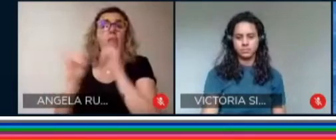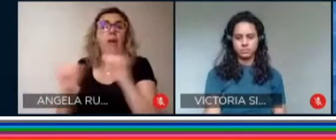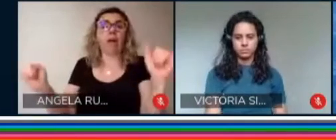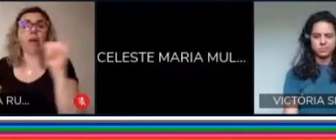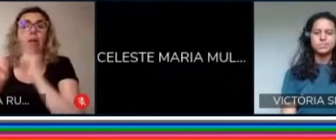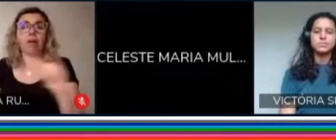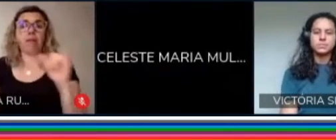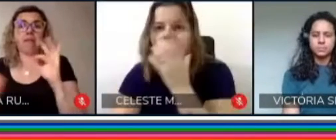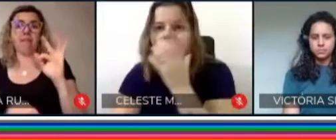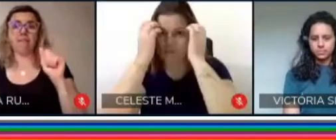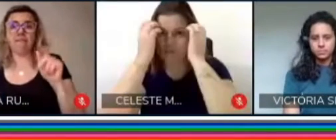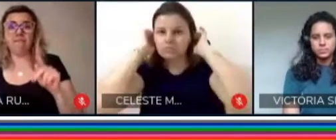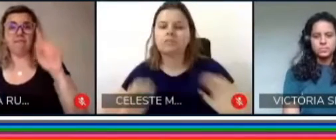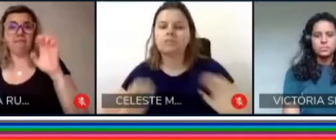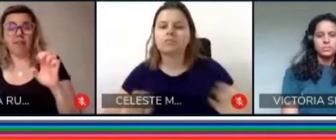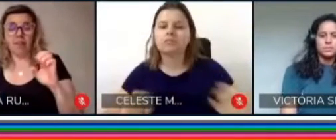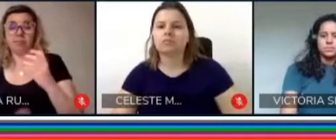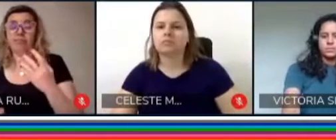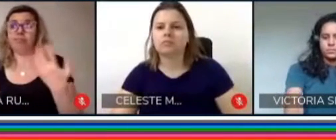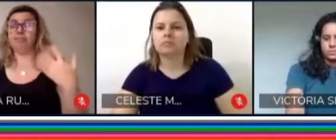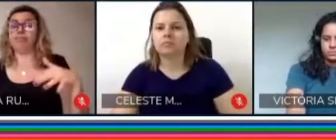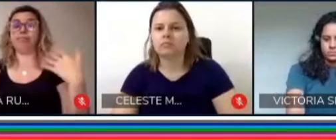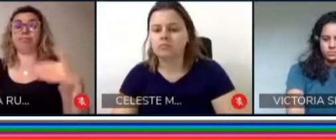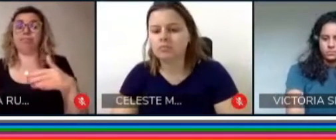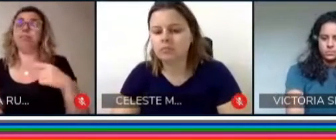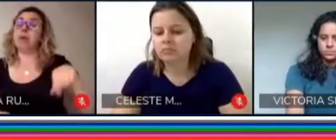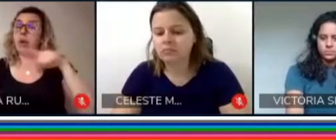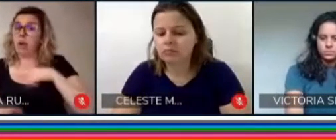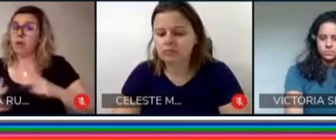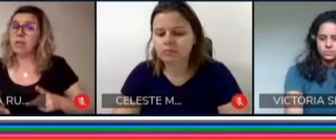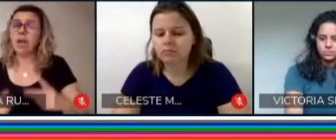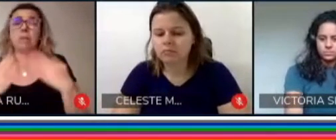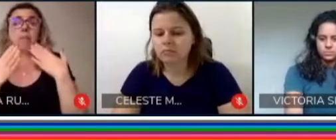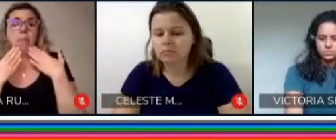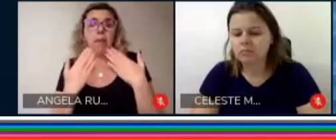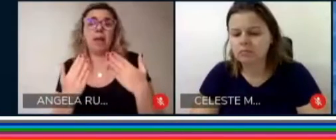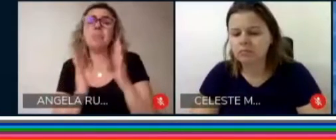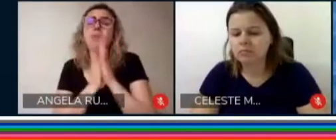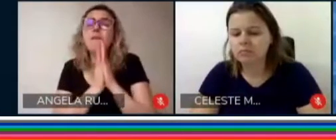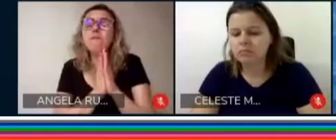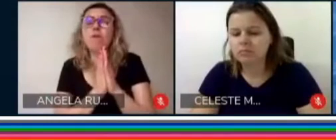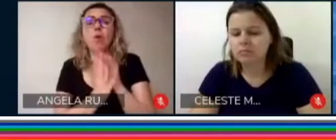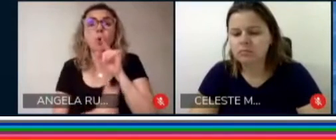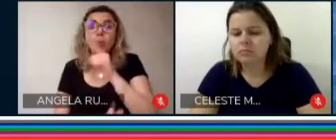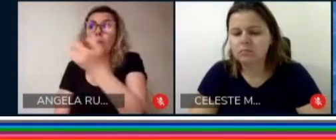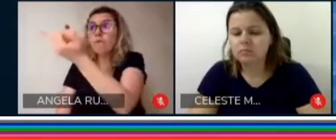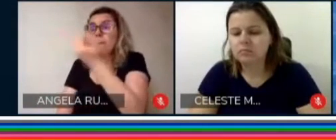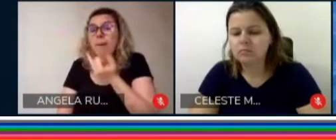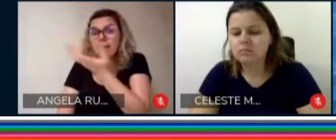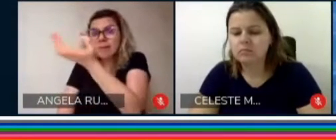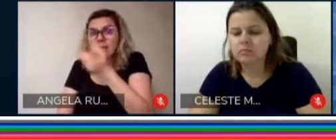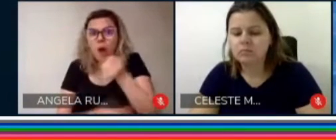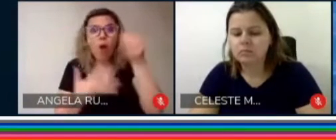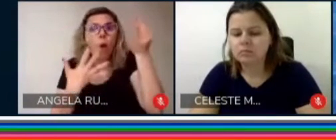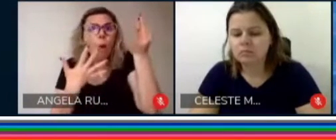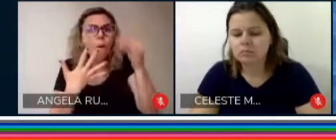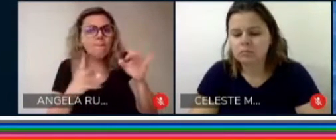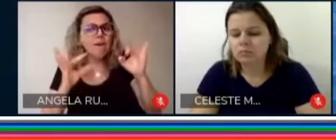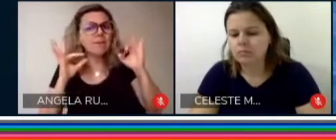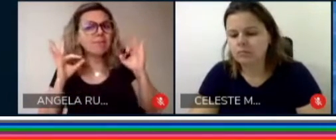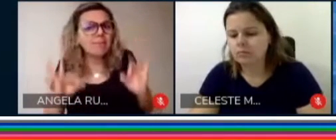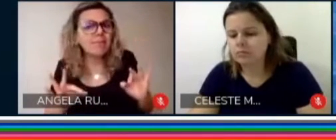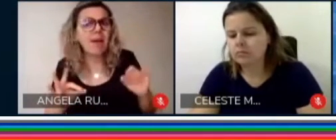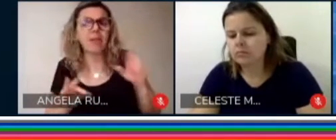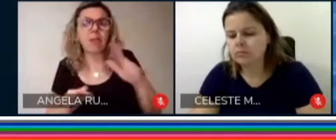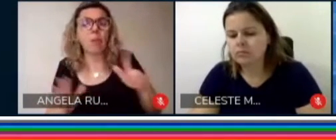sempre fazendo esse apelo para que as pessoas confiram de onde saem as informações que elas estão